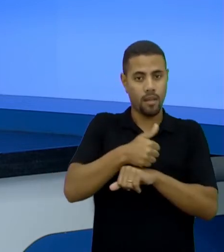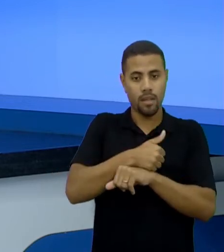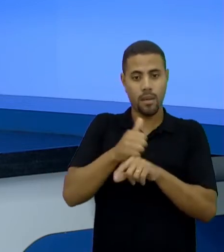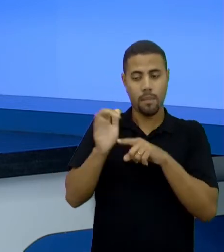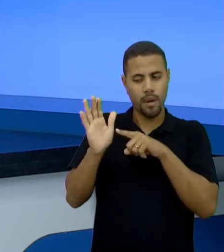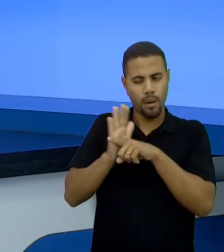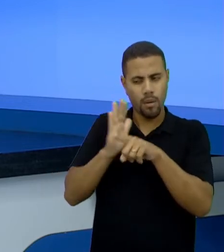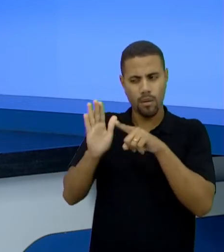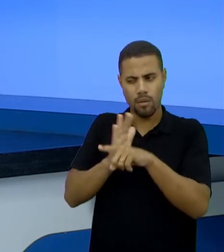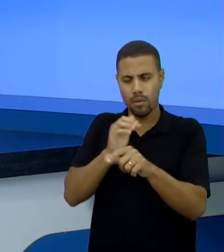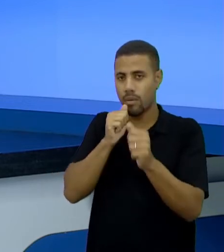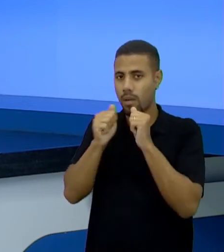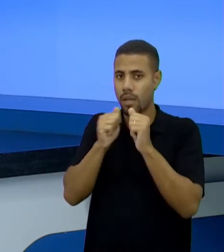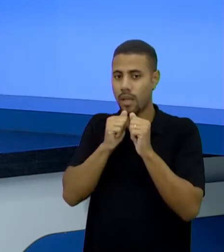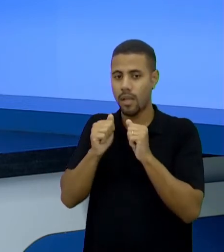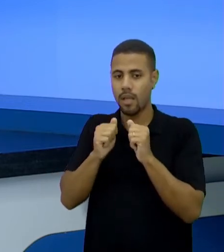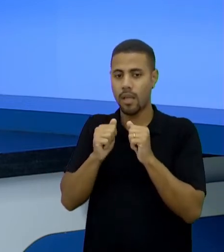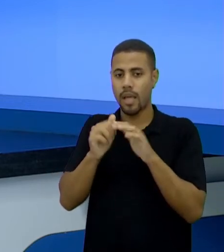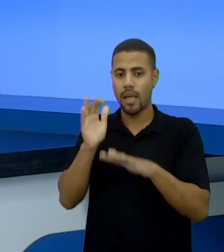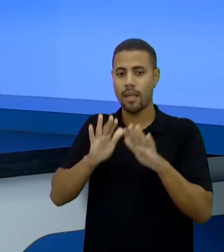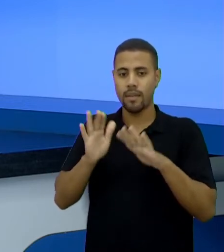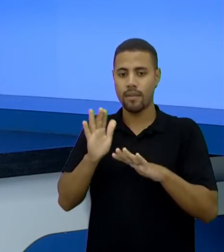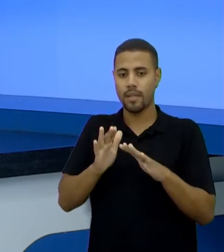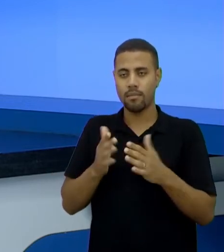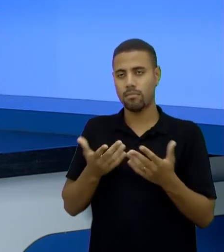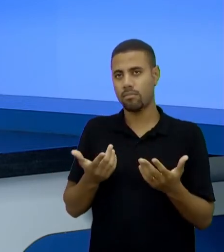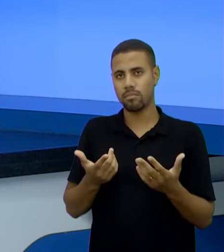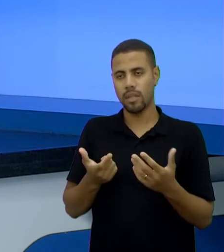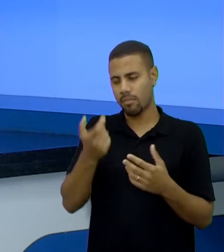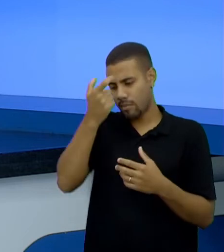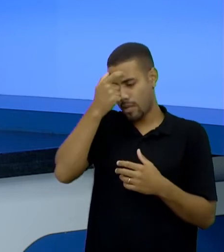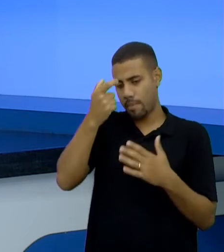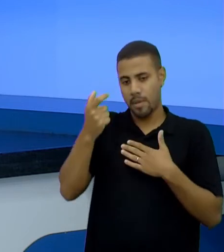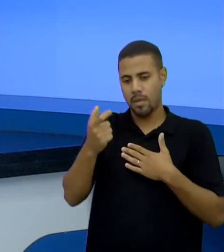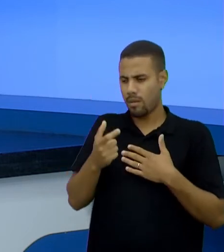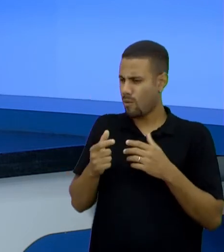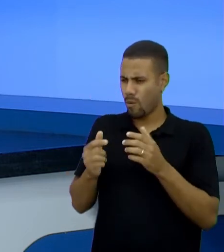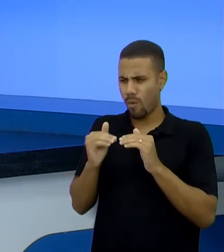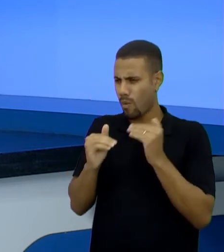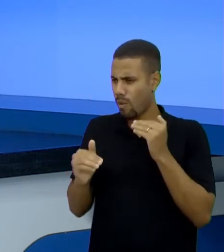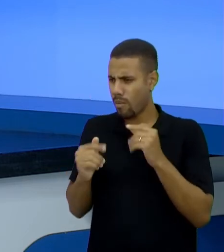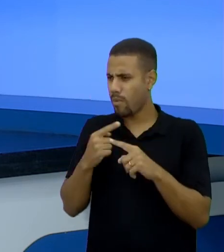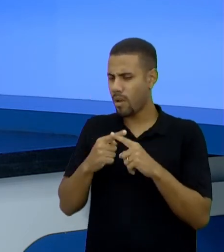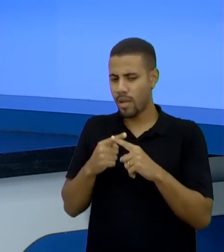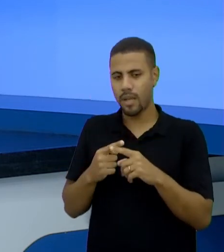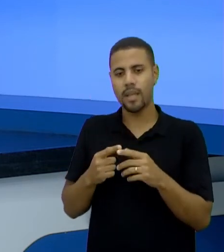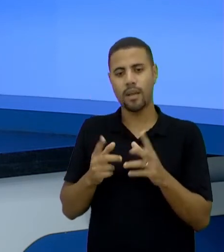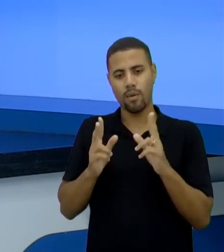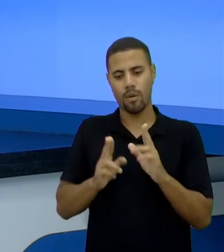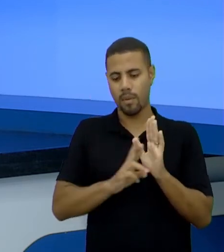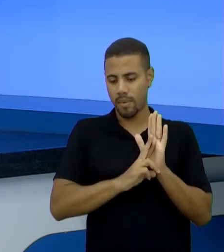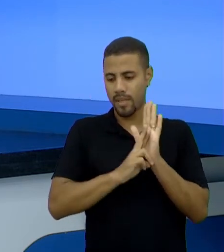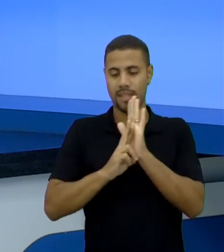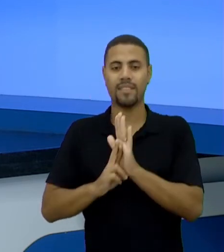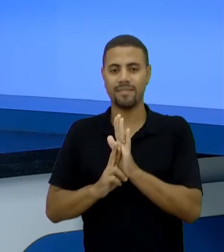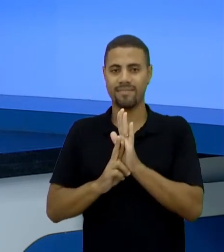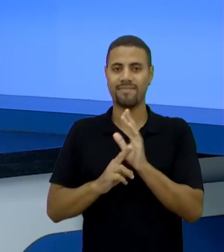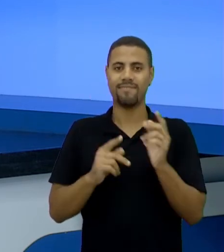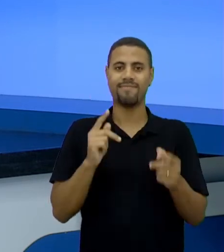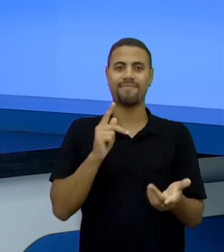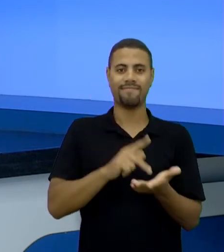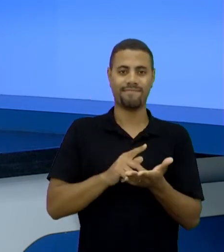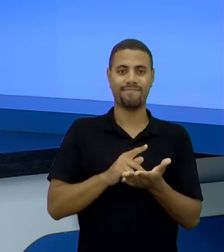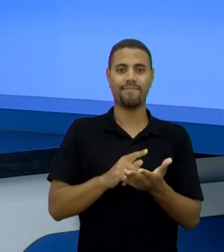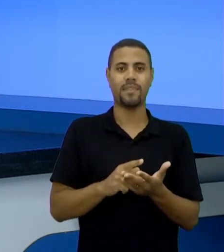puxar depois para o lado, né, do veículo, né, que ele tá, onde ele trabalha, que ele está representando. Mas de